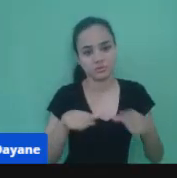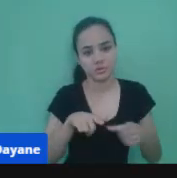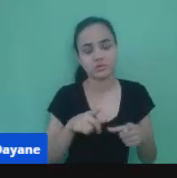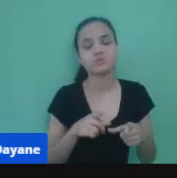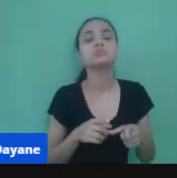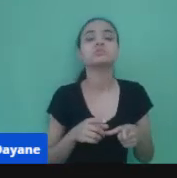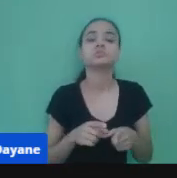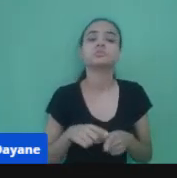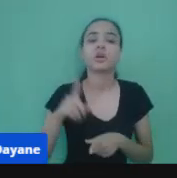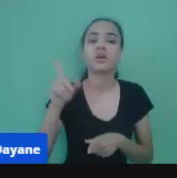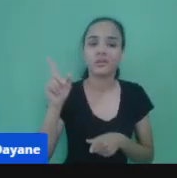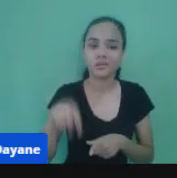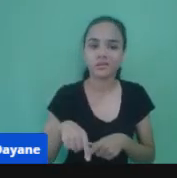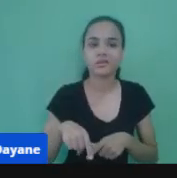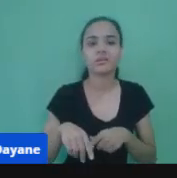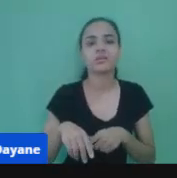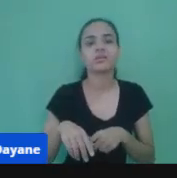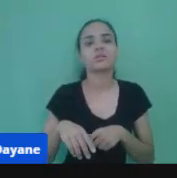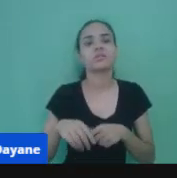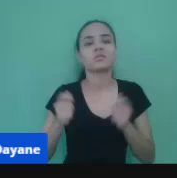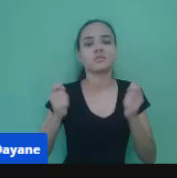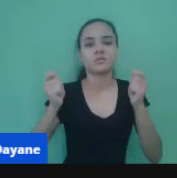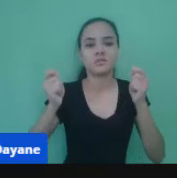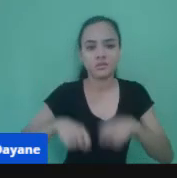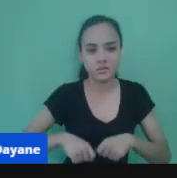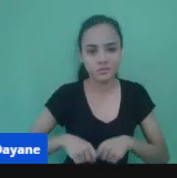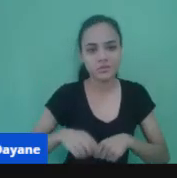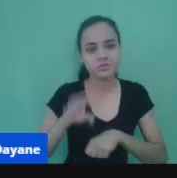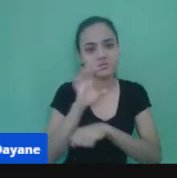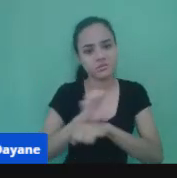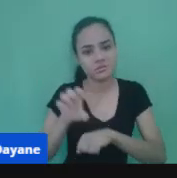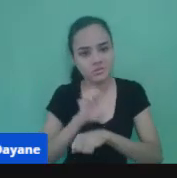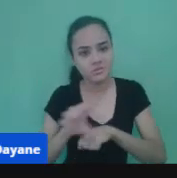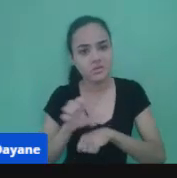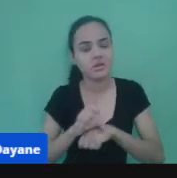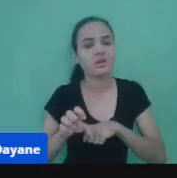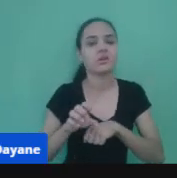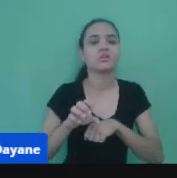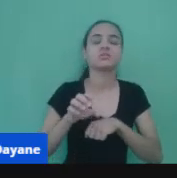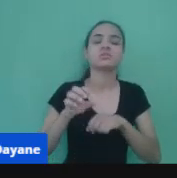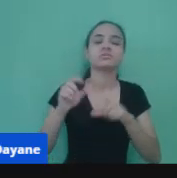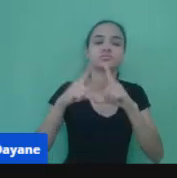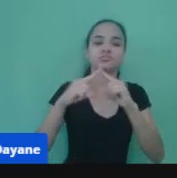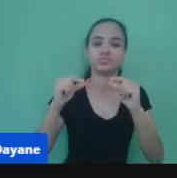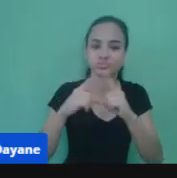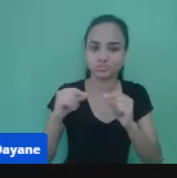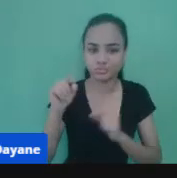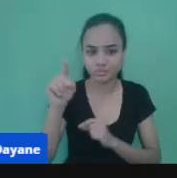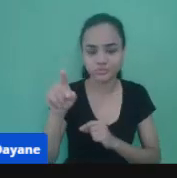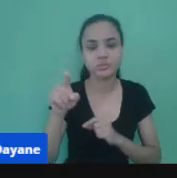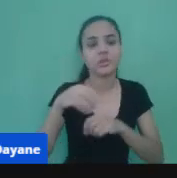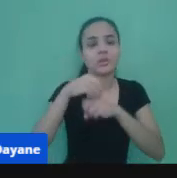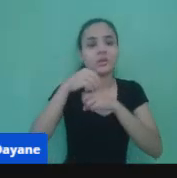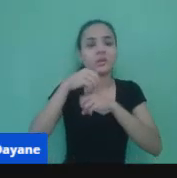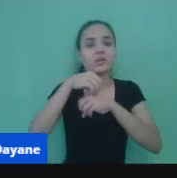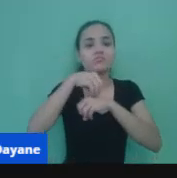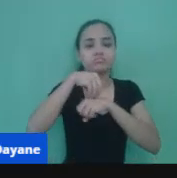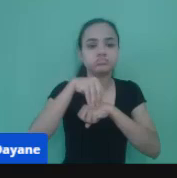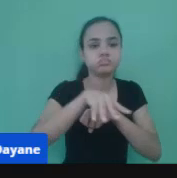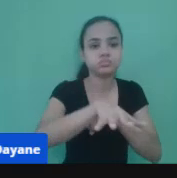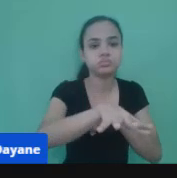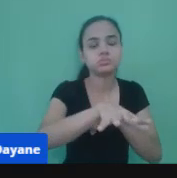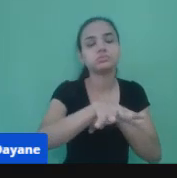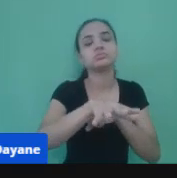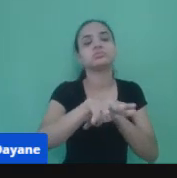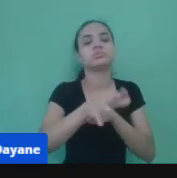União, do Estado, do Distrito Federal, dos municípios, proporcionar os meios de acesso à cultura, à